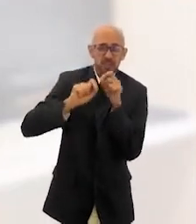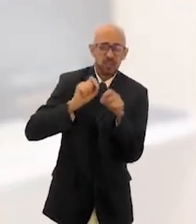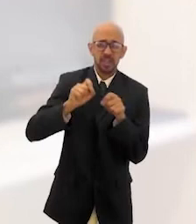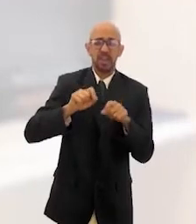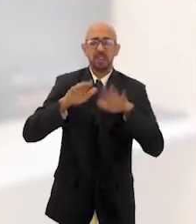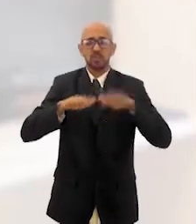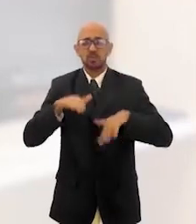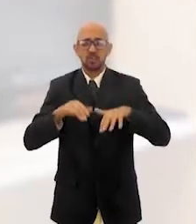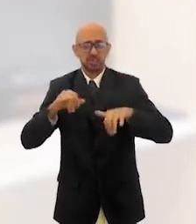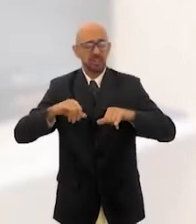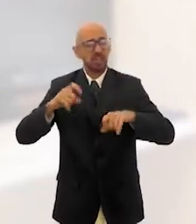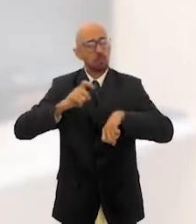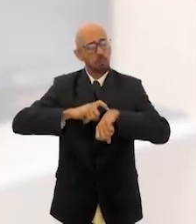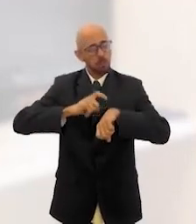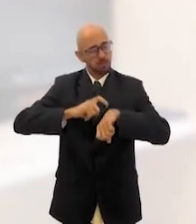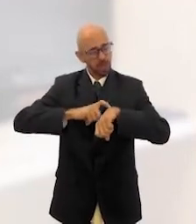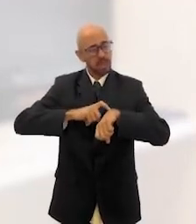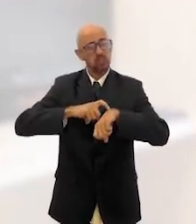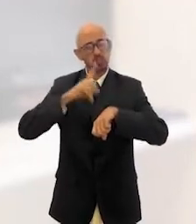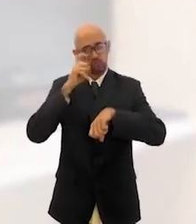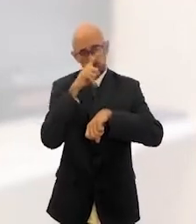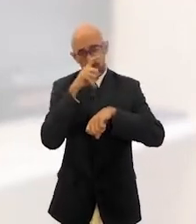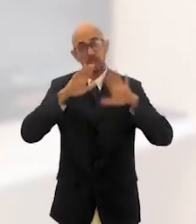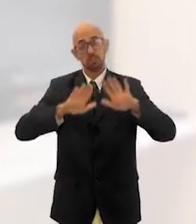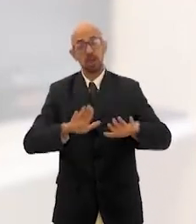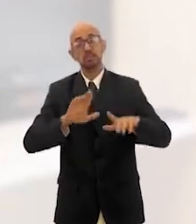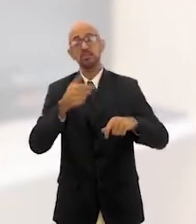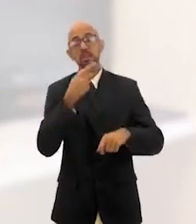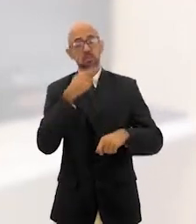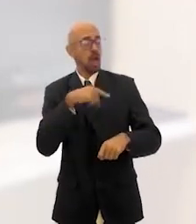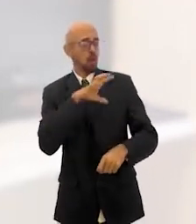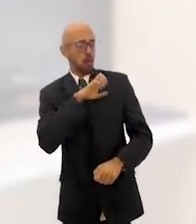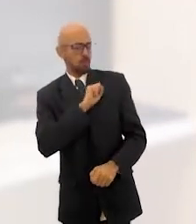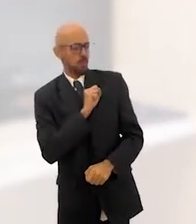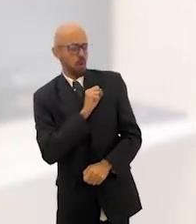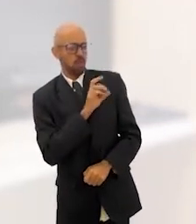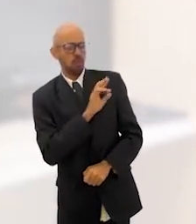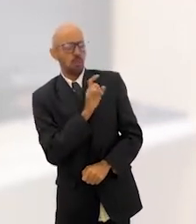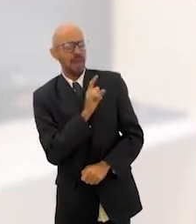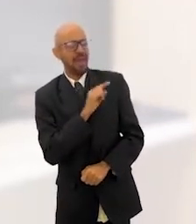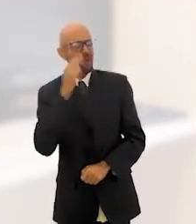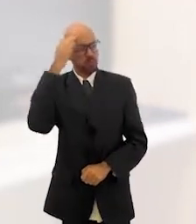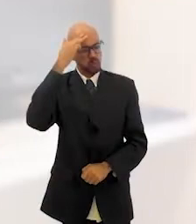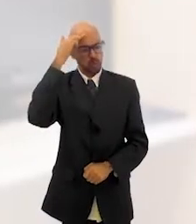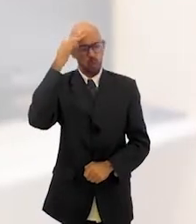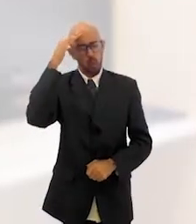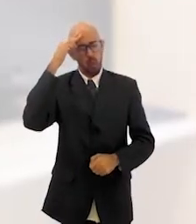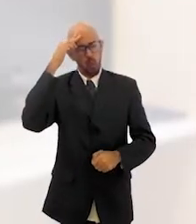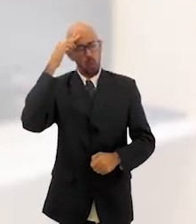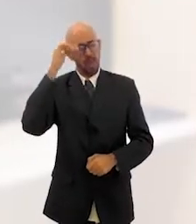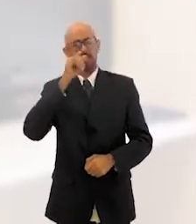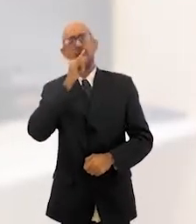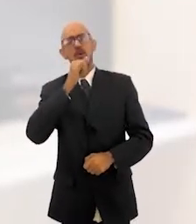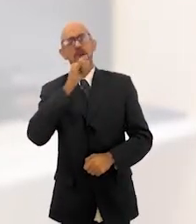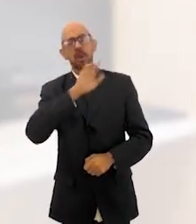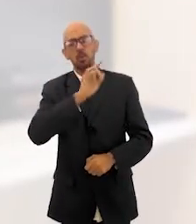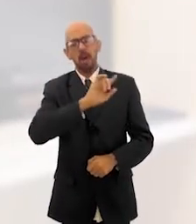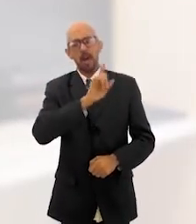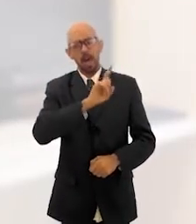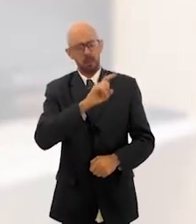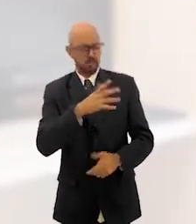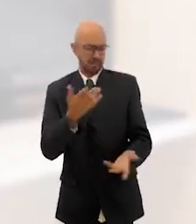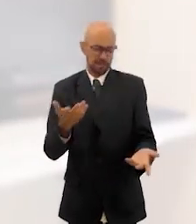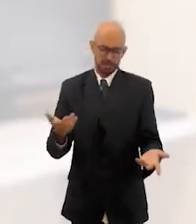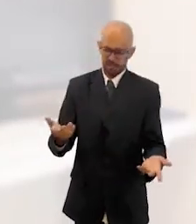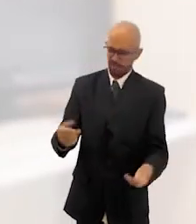durezas, os seus momentos áridos, e você poder dizer: não, o amor não é uma fantasia, porque parece que quando a gente fala de amor, ah, lá vem ela falando